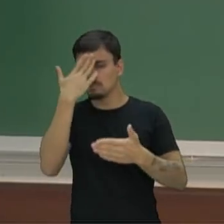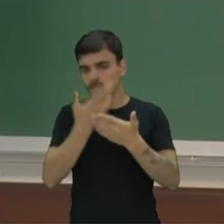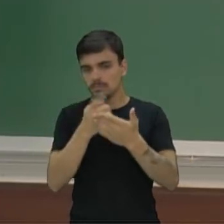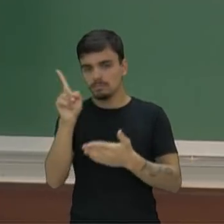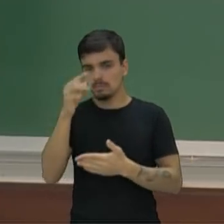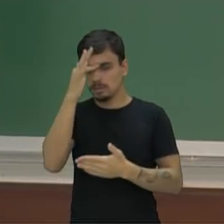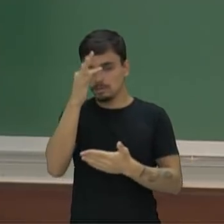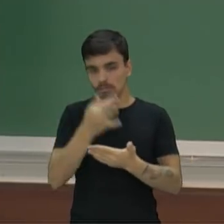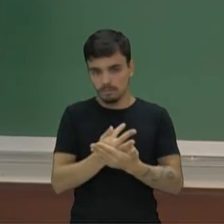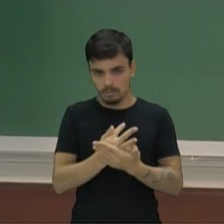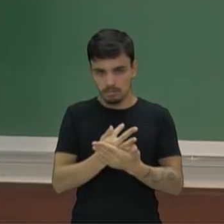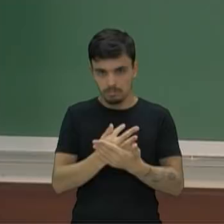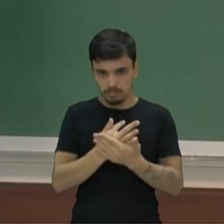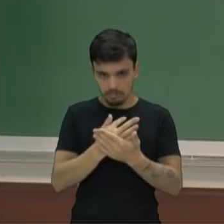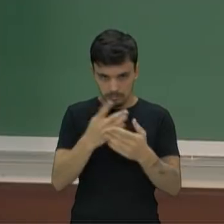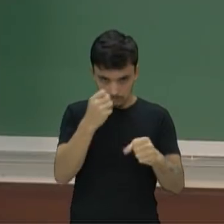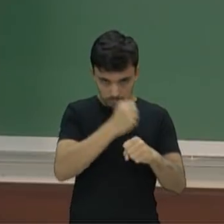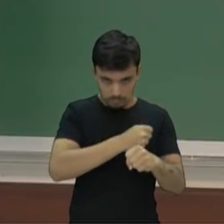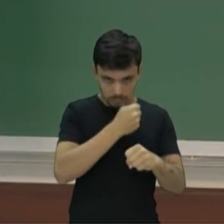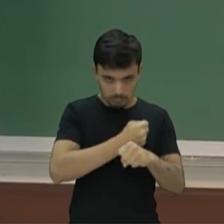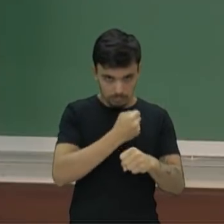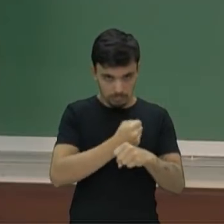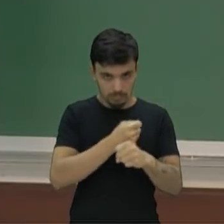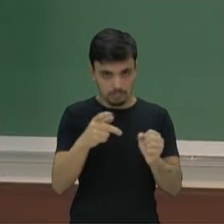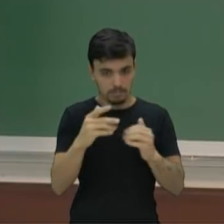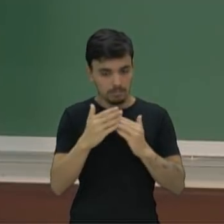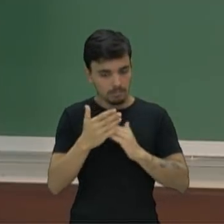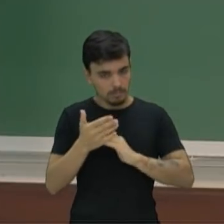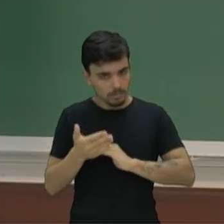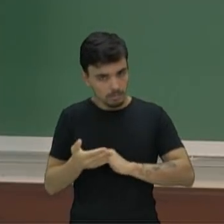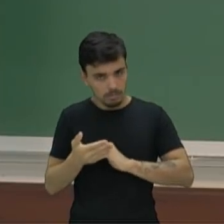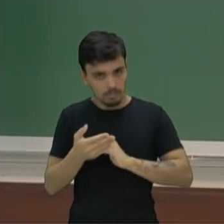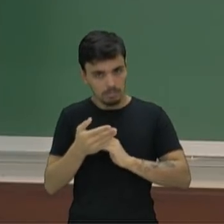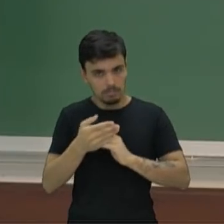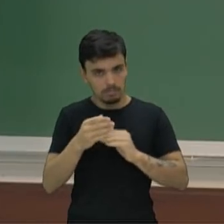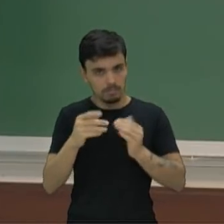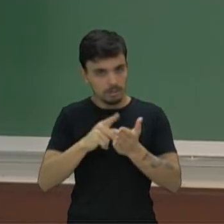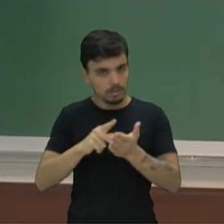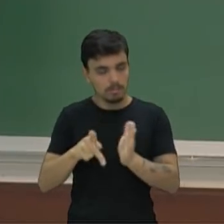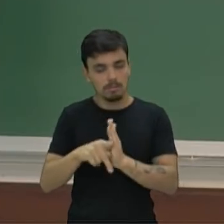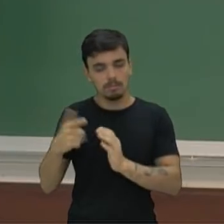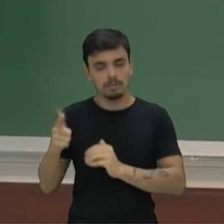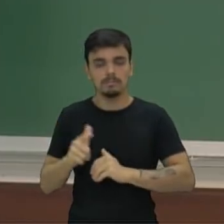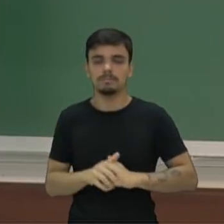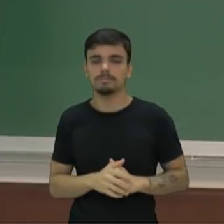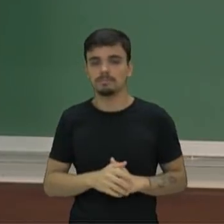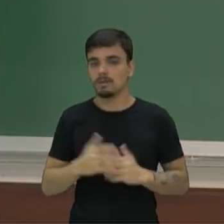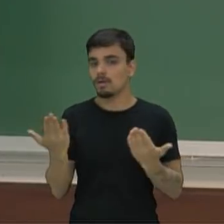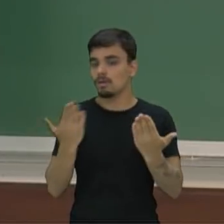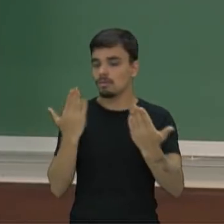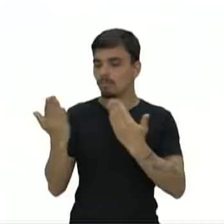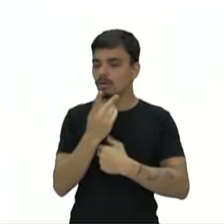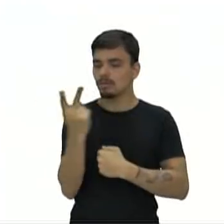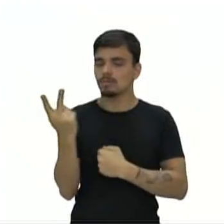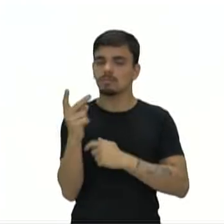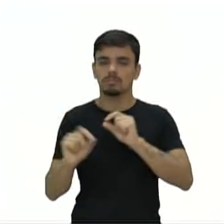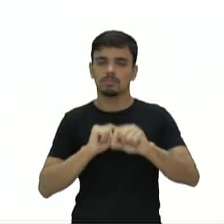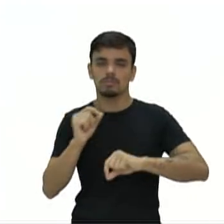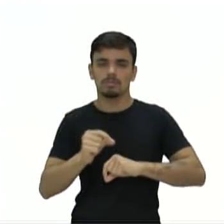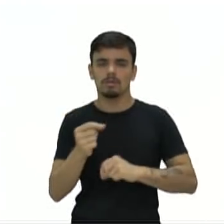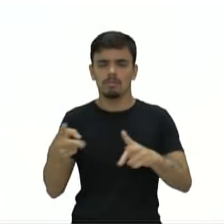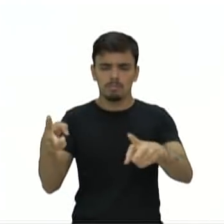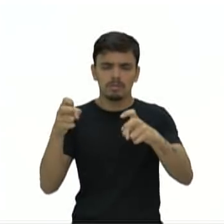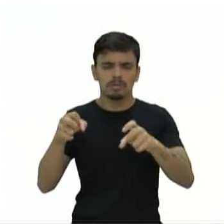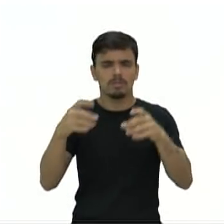muito fiel à obra verdadeira do Miron. Agora, vamos comparar as duas obras. Observe